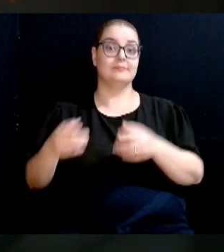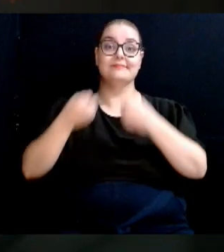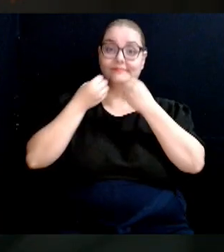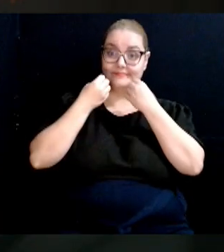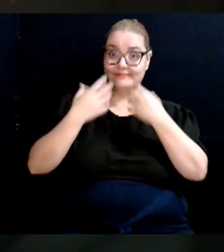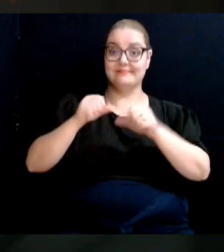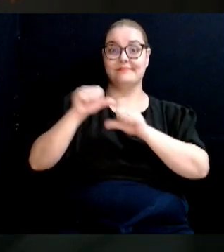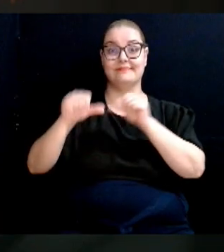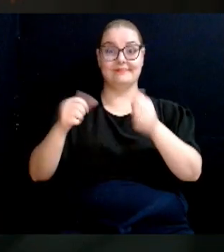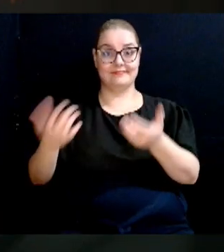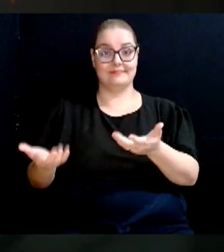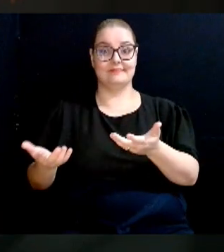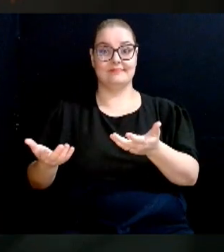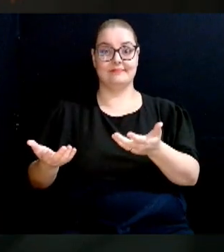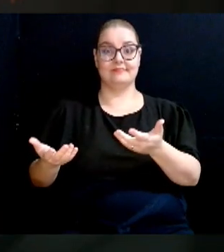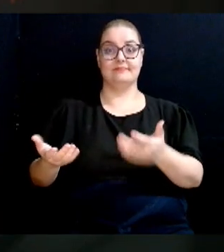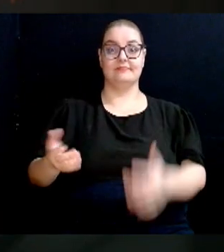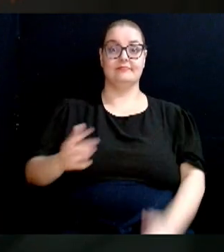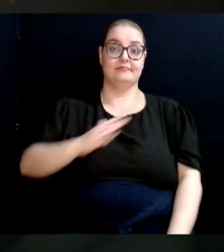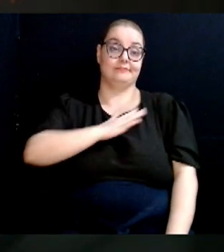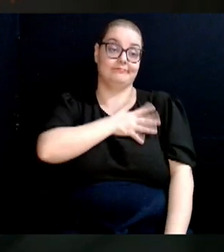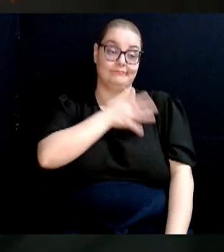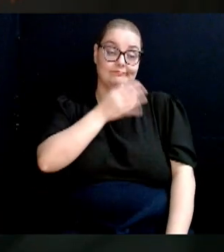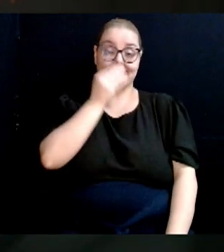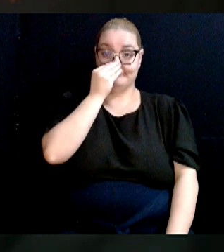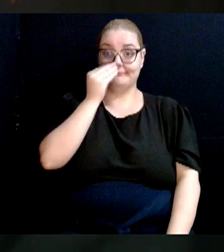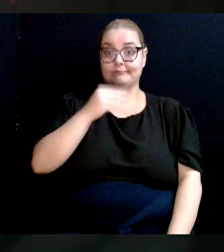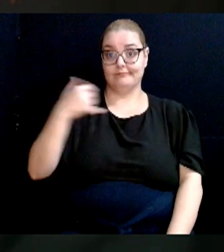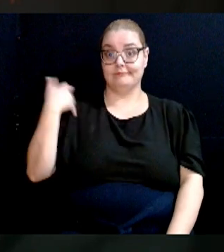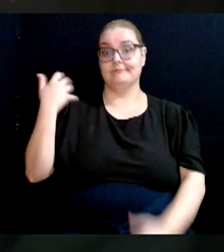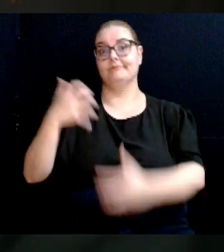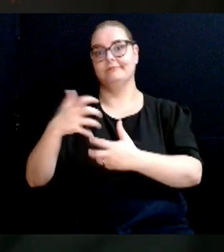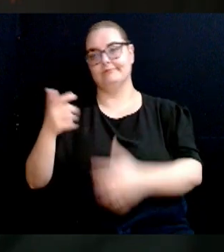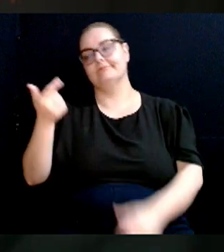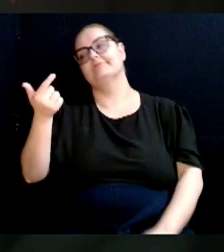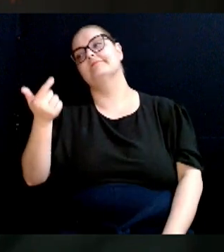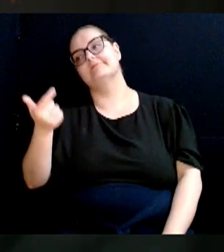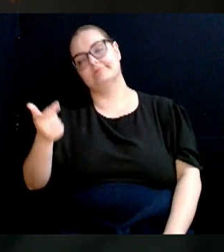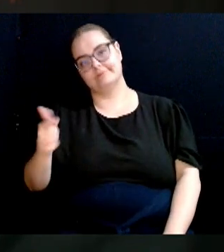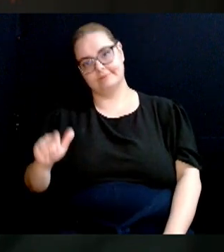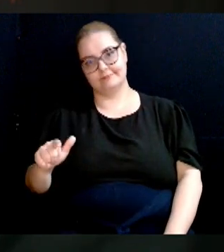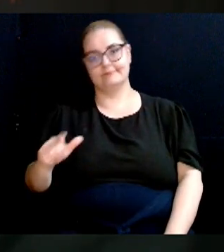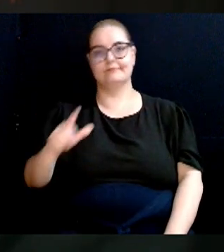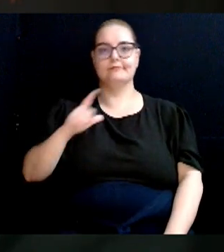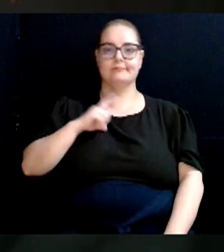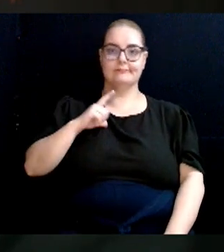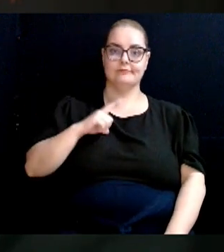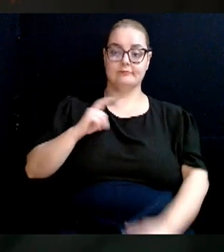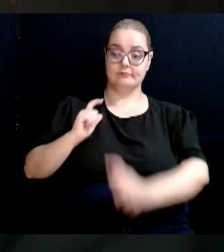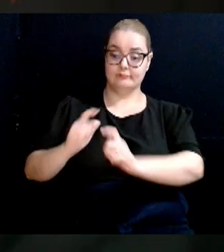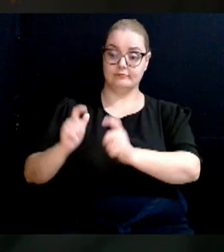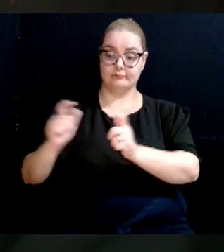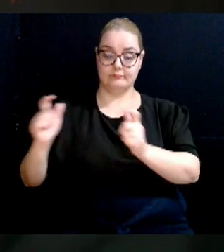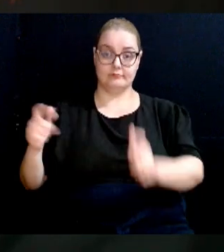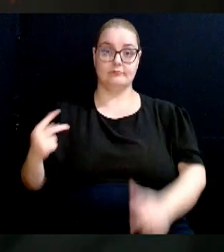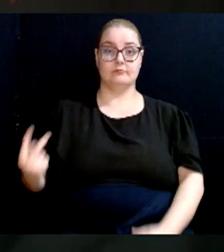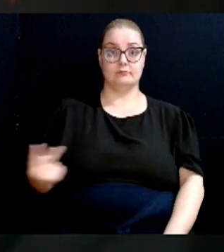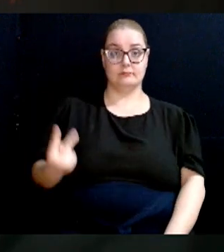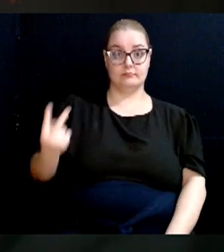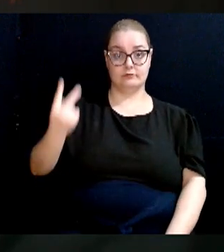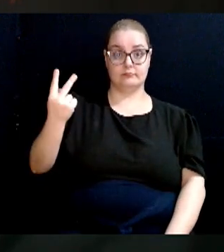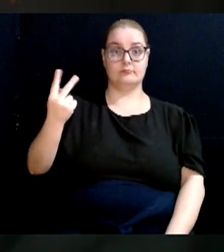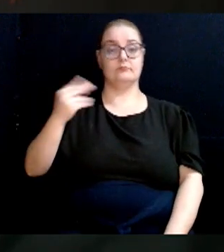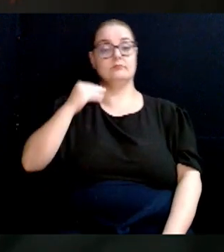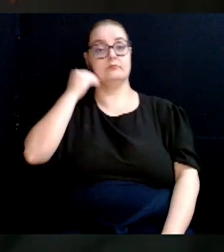mudando, embora o preconceito, né, por idade ainda exista, cresce a valorização da experiência,